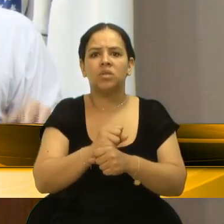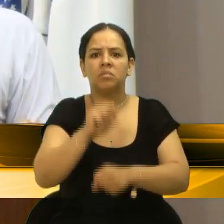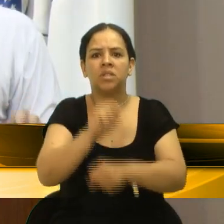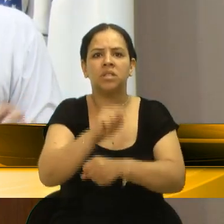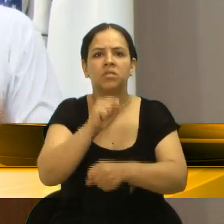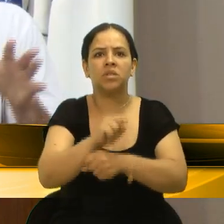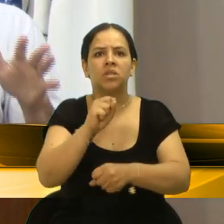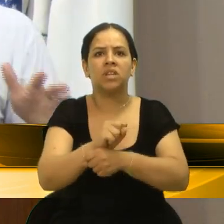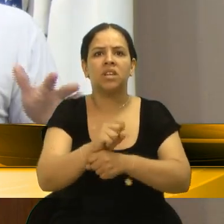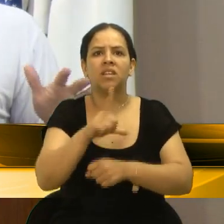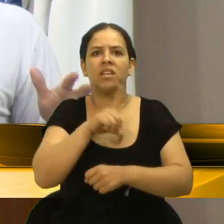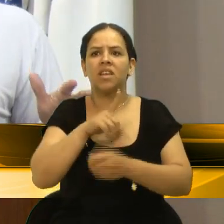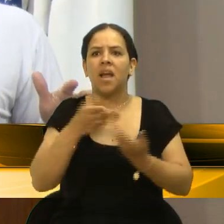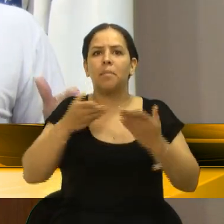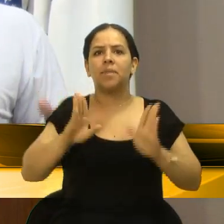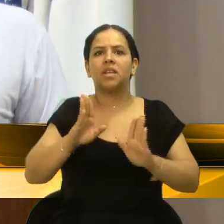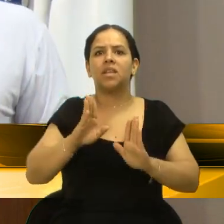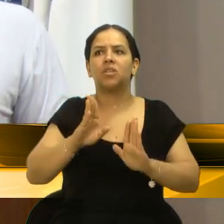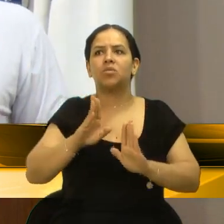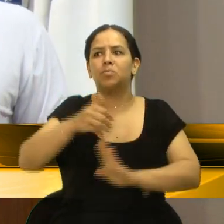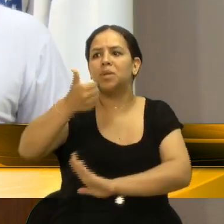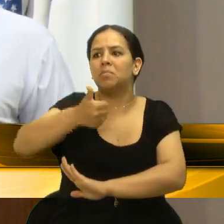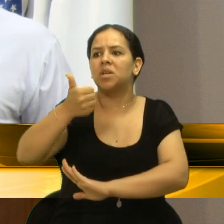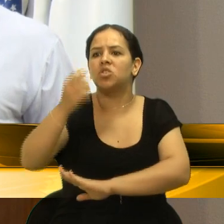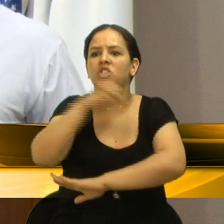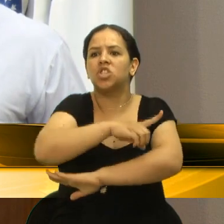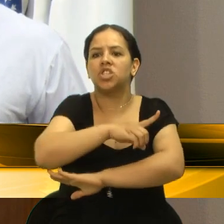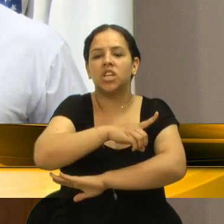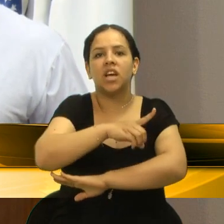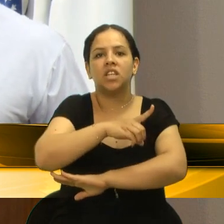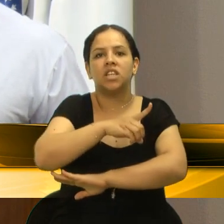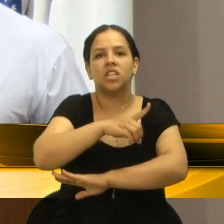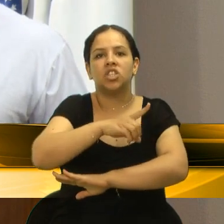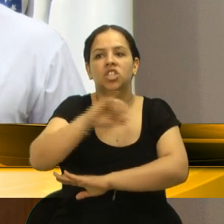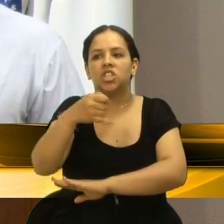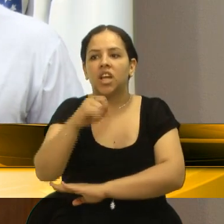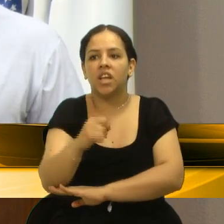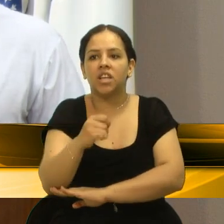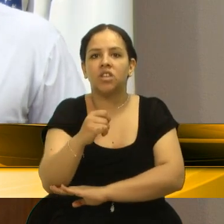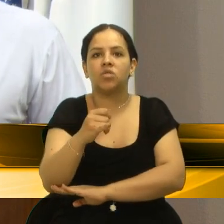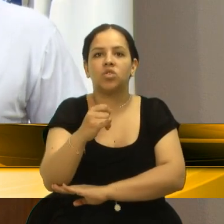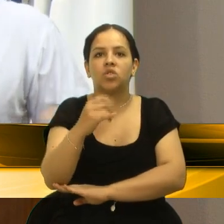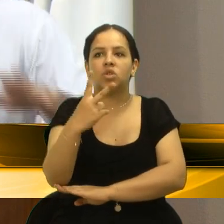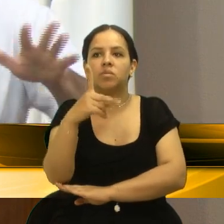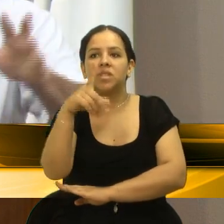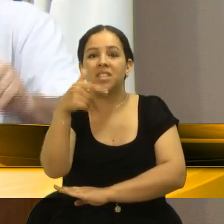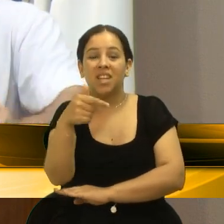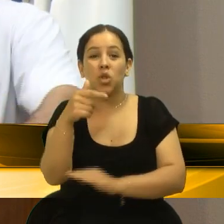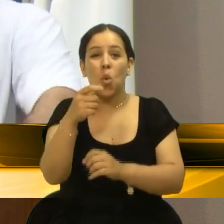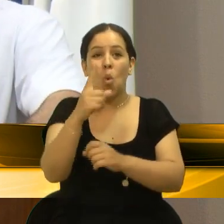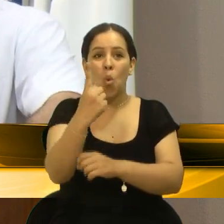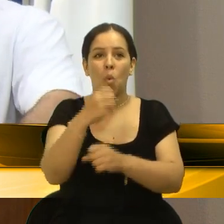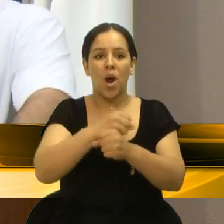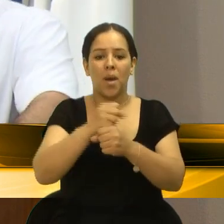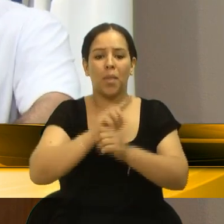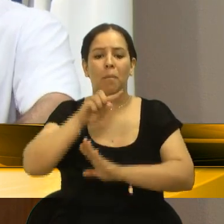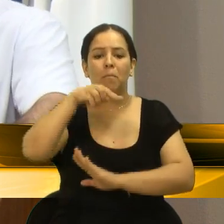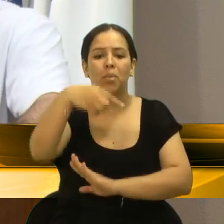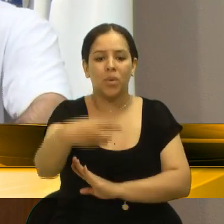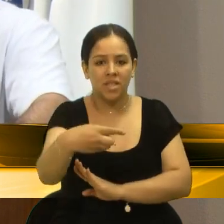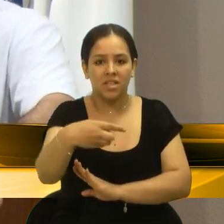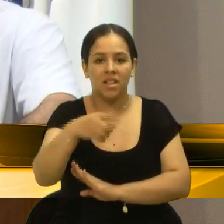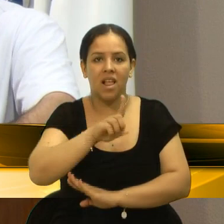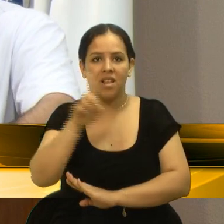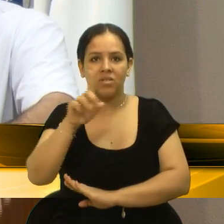dia 1º de janeiro de 2017, foi aberto quase 1 ano depois a UPA da Zona Norte. Outra promessa, que seriam zeradas filas